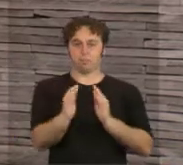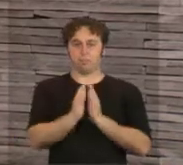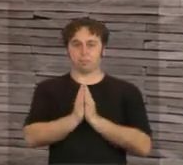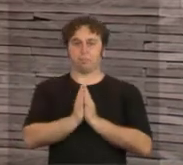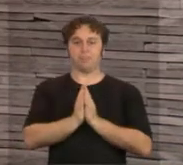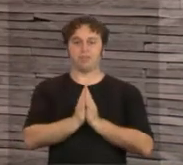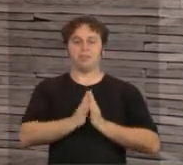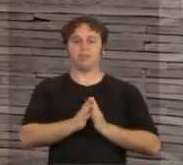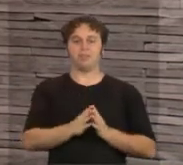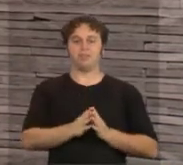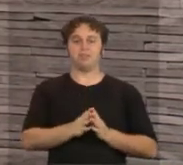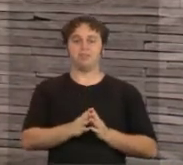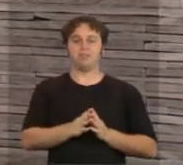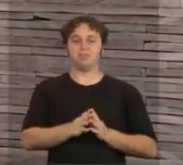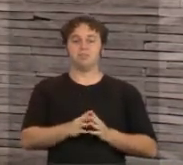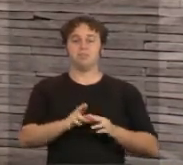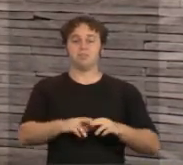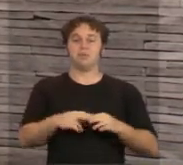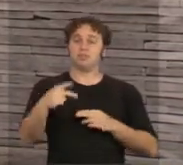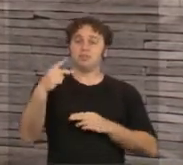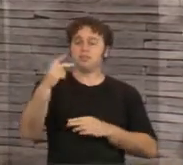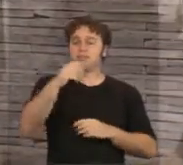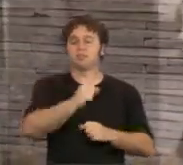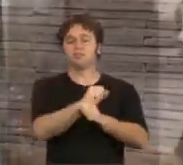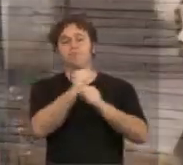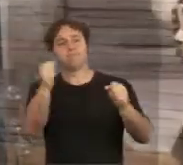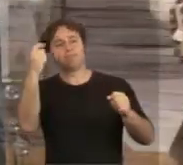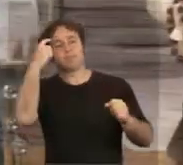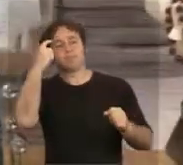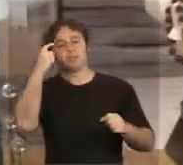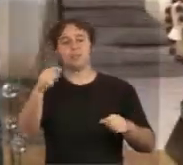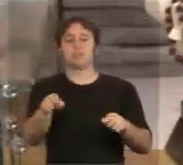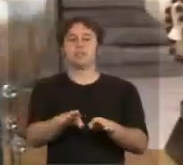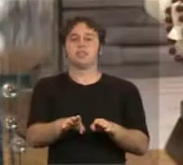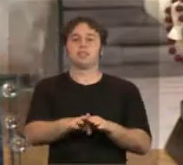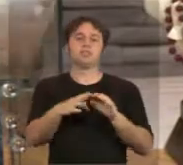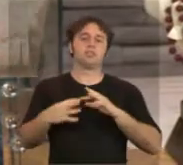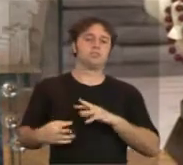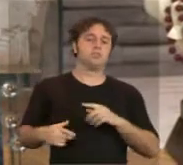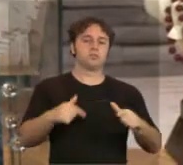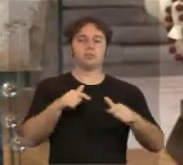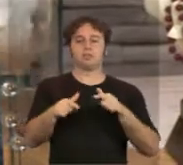sempre. Amém. Pela sua causa impossível, pelas pessoas que não têm